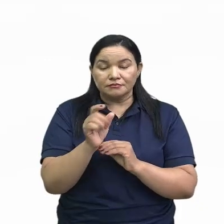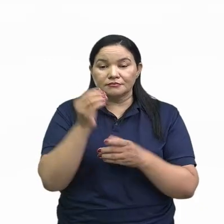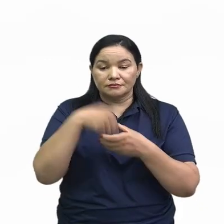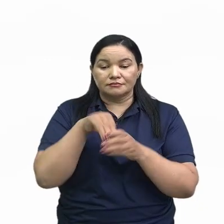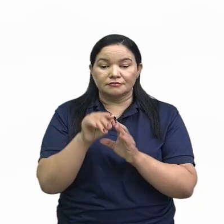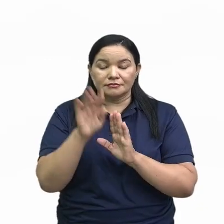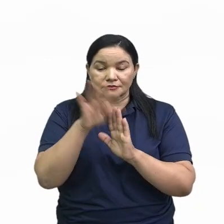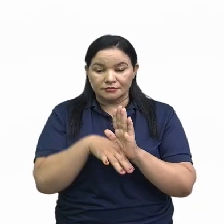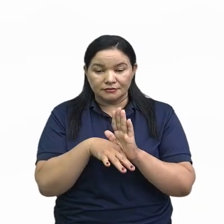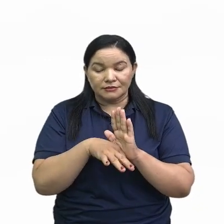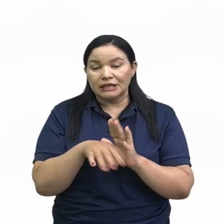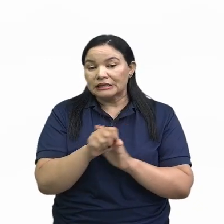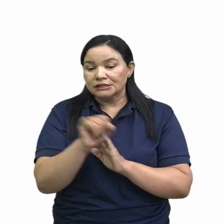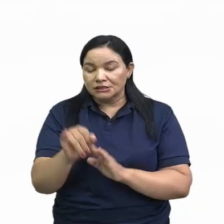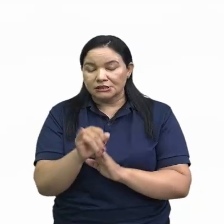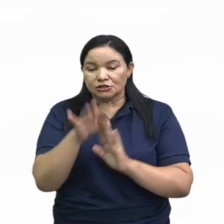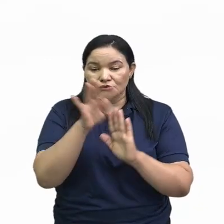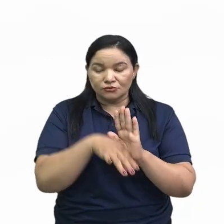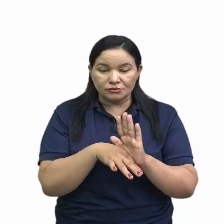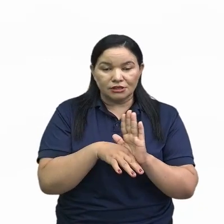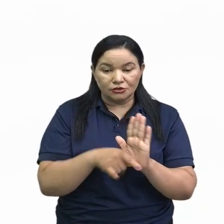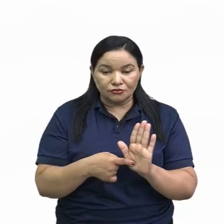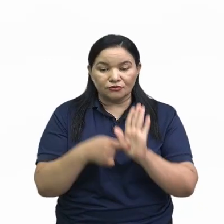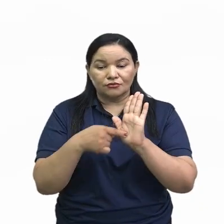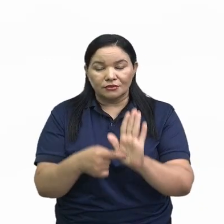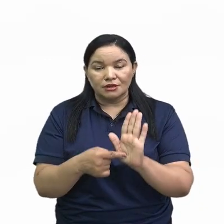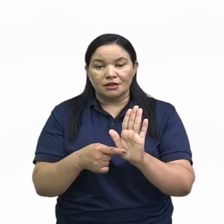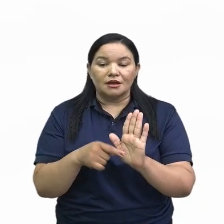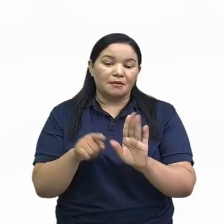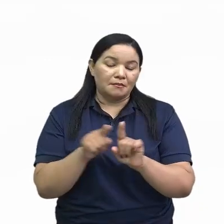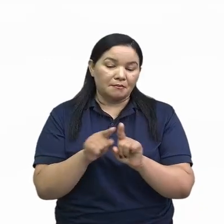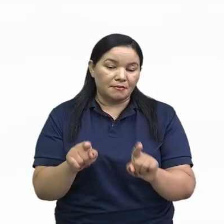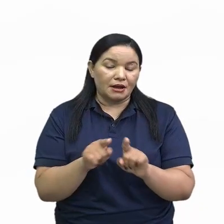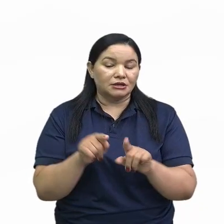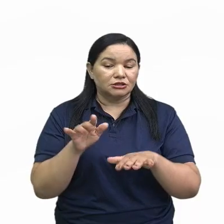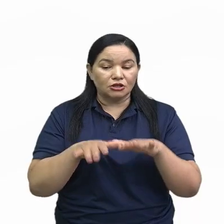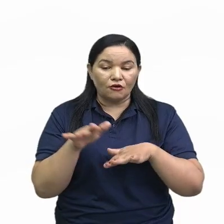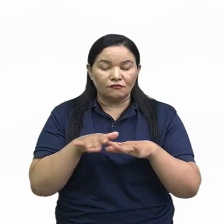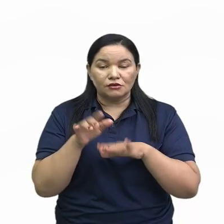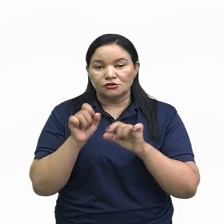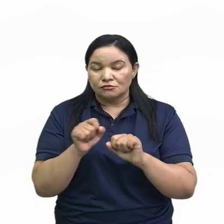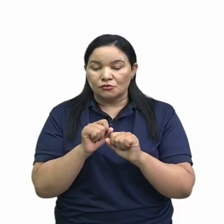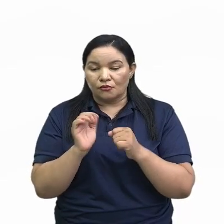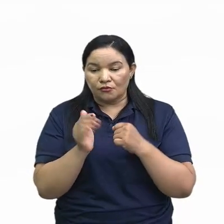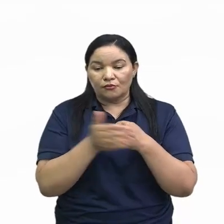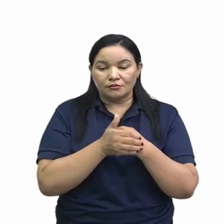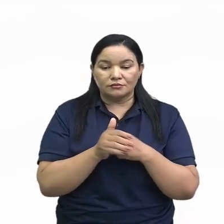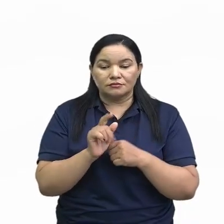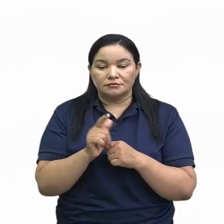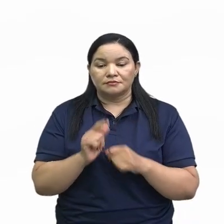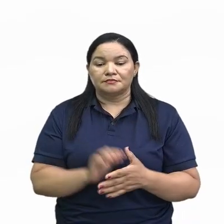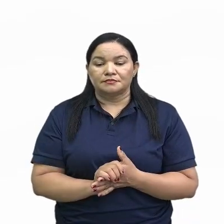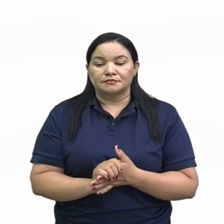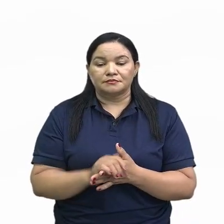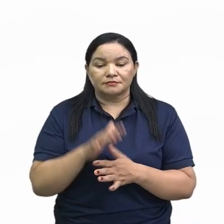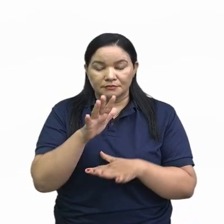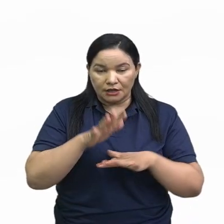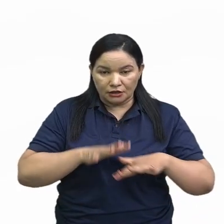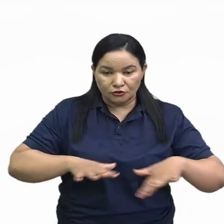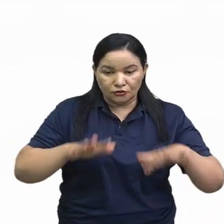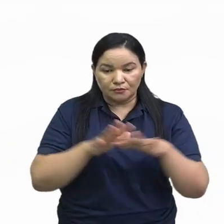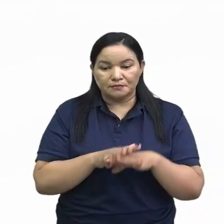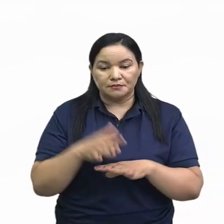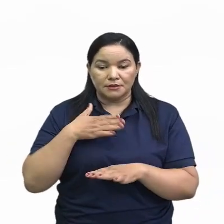um texto já foi expresso, ele pode ser omitido em outro momento no texto. Olha o exemplo. Para todos. O meu pai